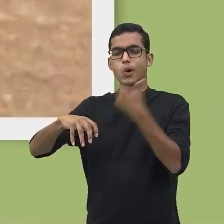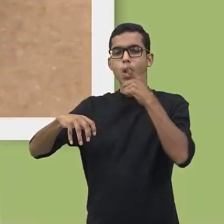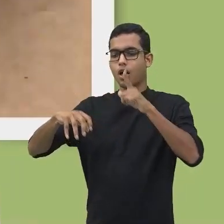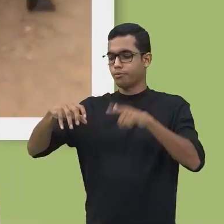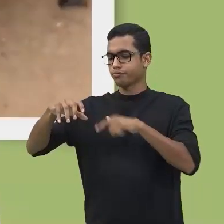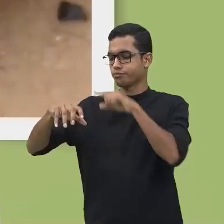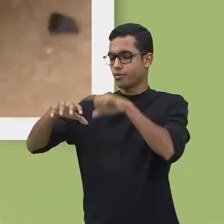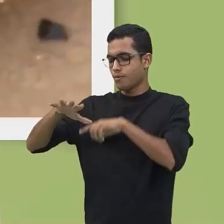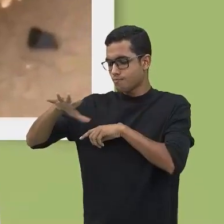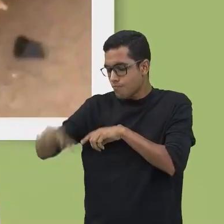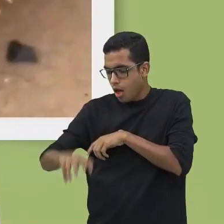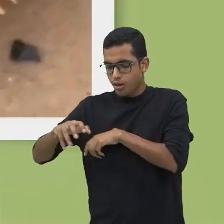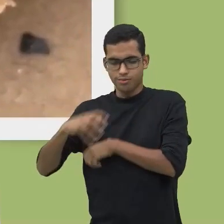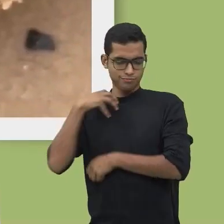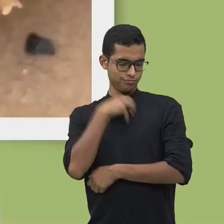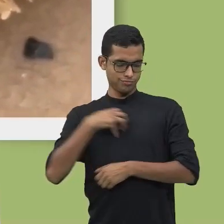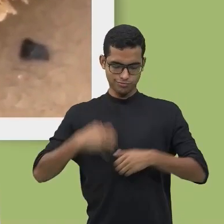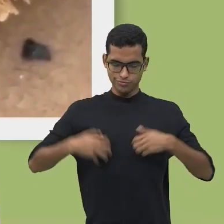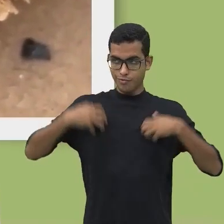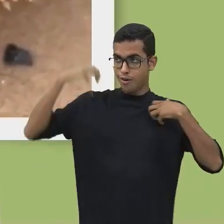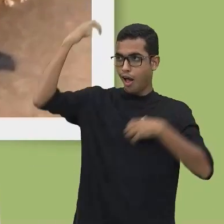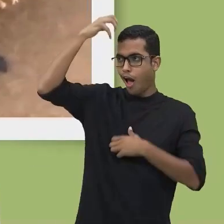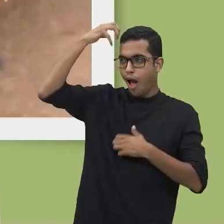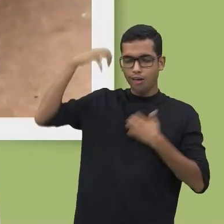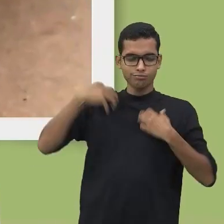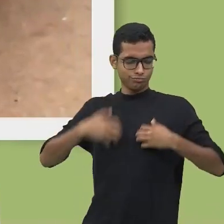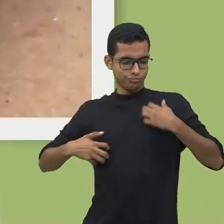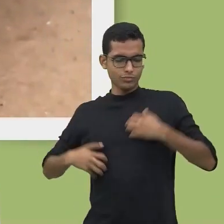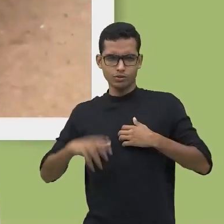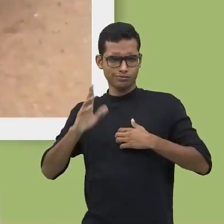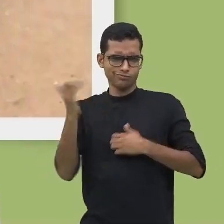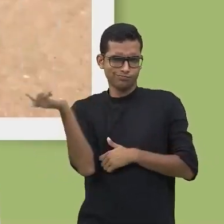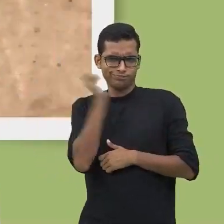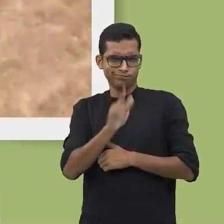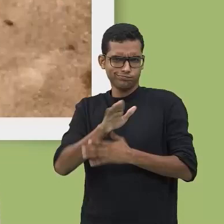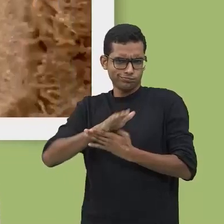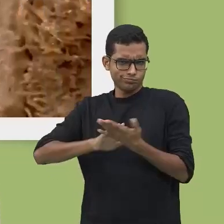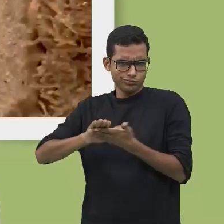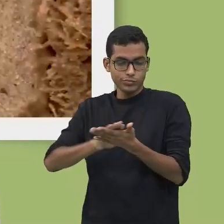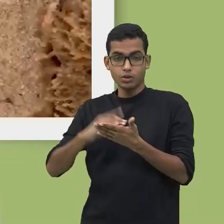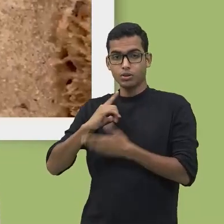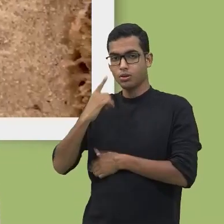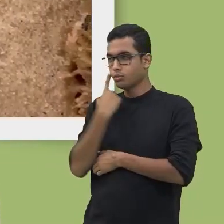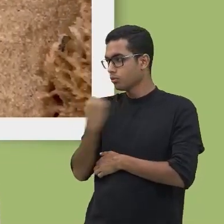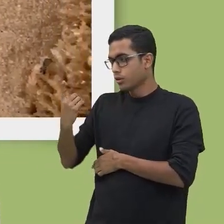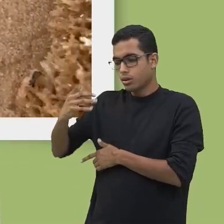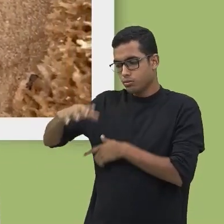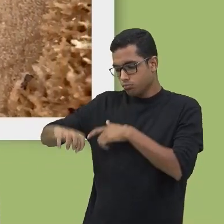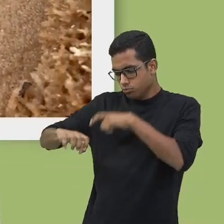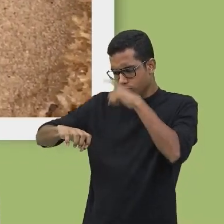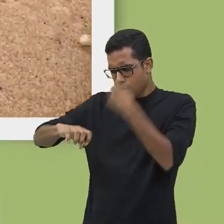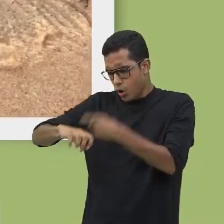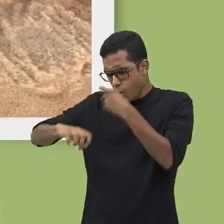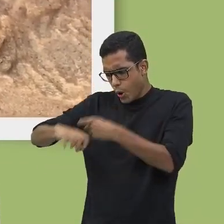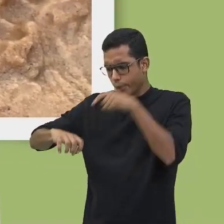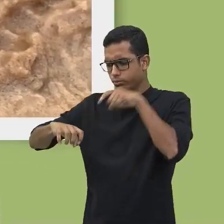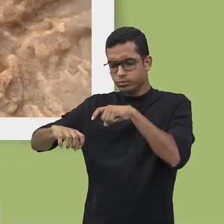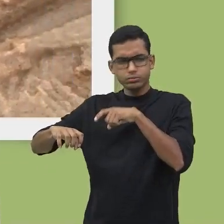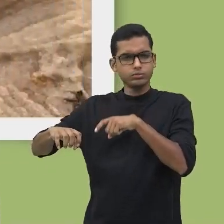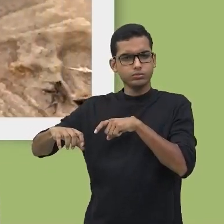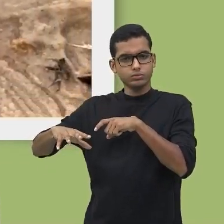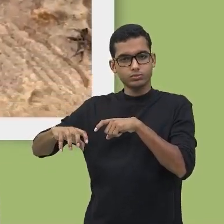né? Aí, ó, elas são mostrando aí que elas são mais rígidas, tem essas